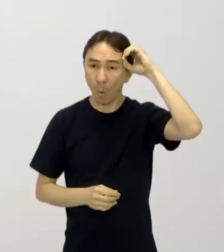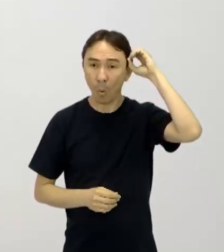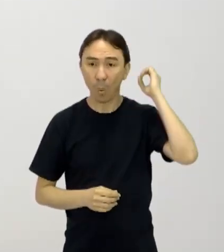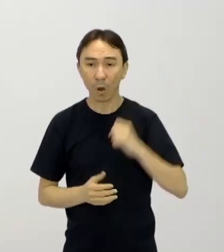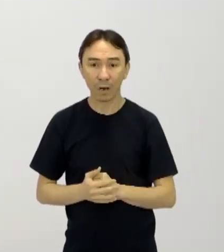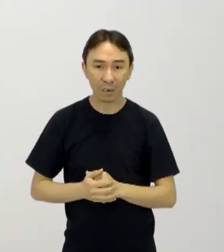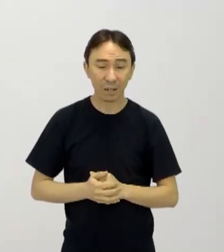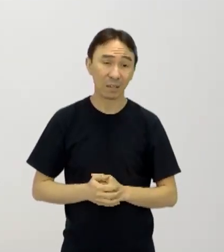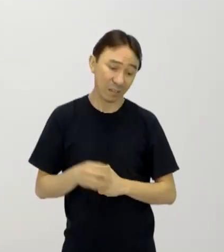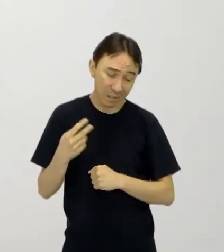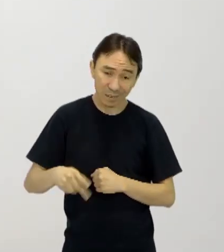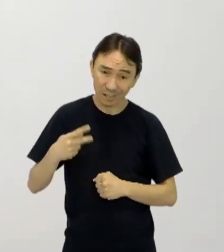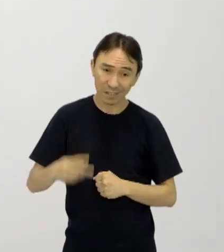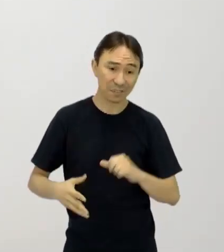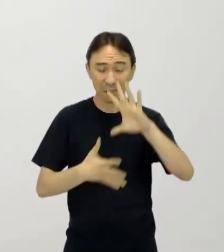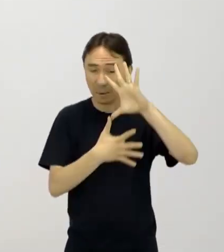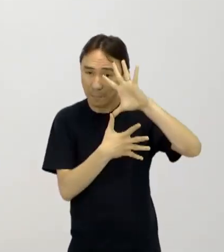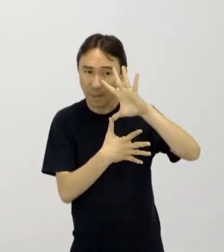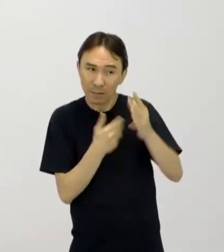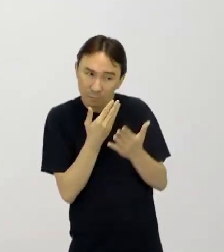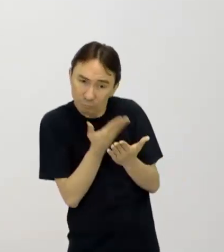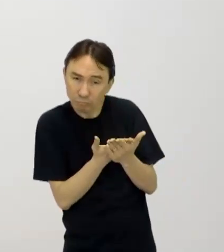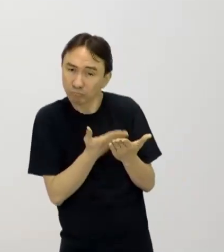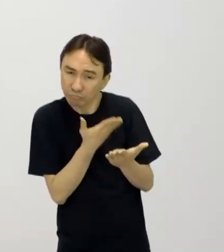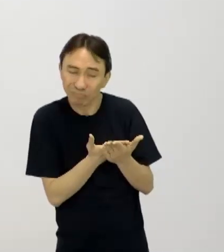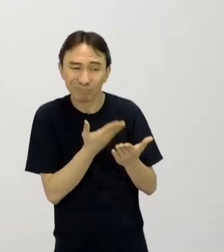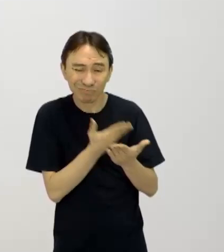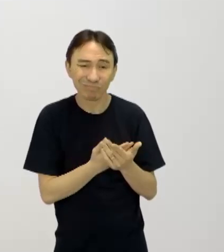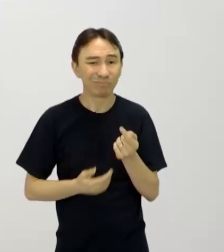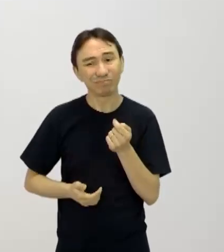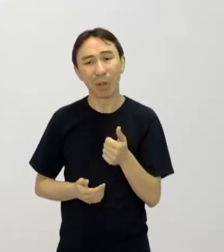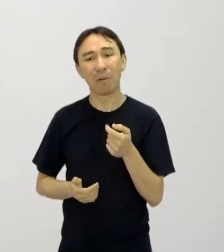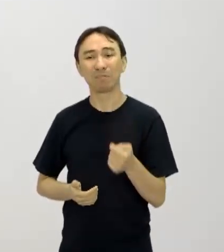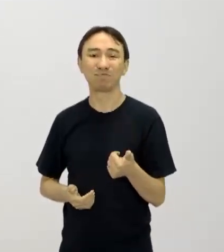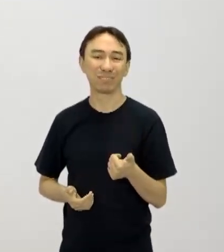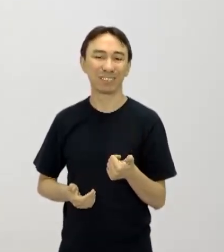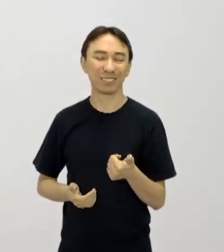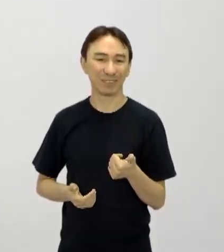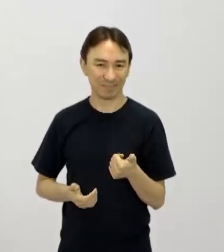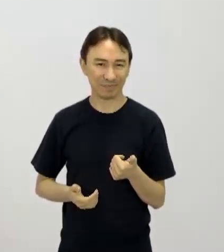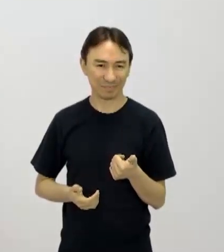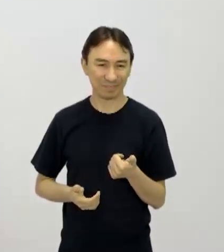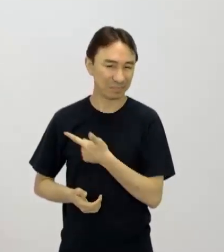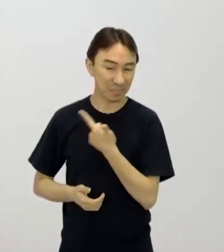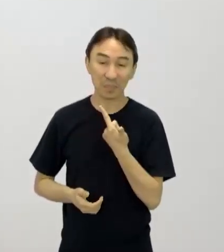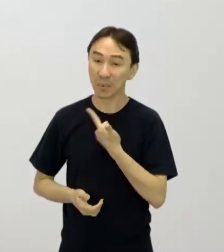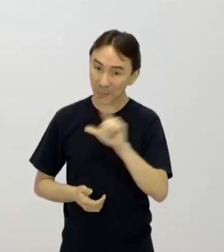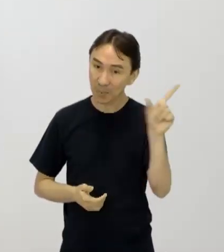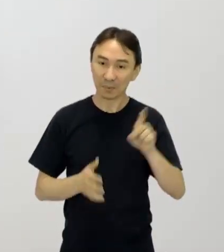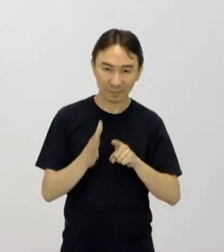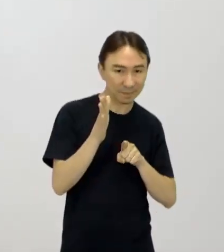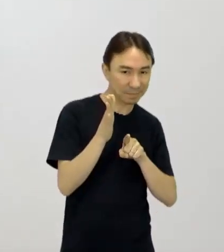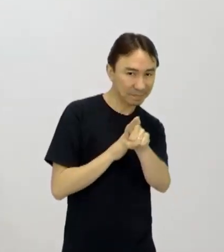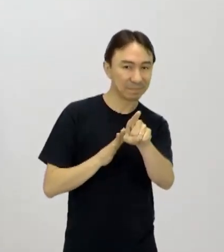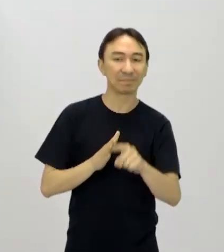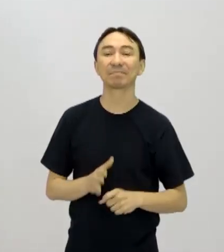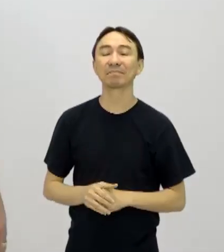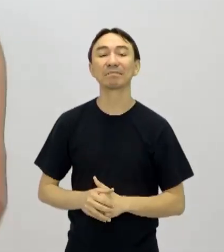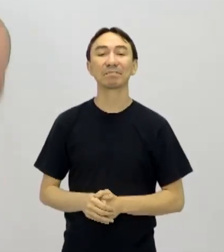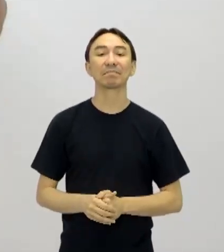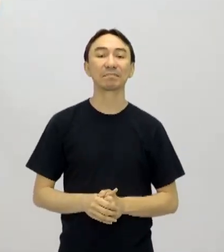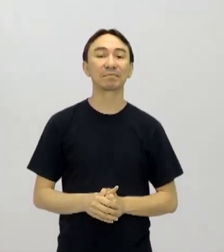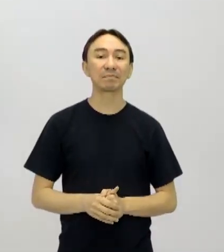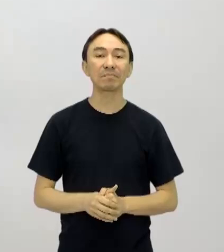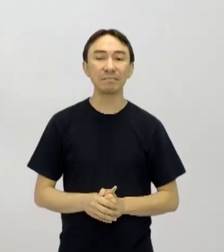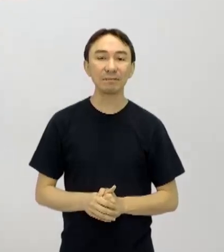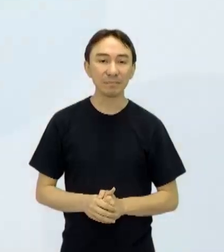da América Latina, então fica aí a dica. Vamos fazer mais uma interação, ver se tem alguma pegadinha aí no meio também. Ó. E